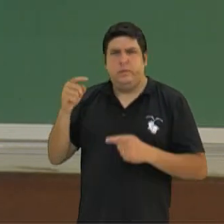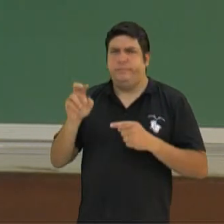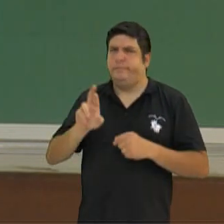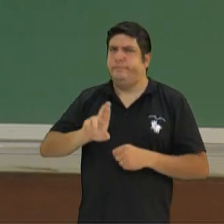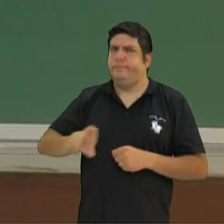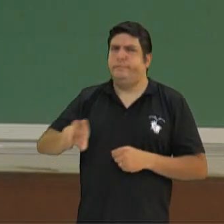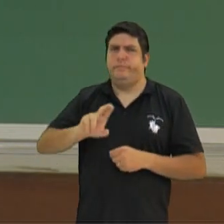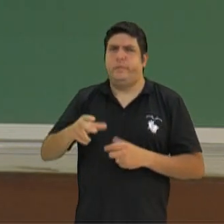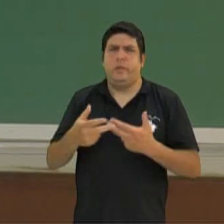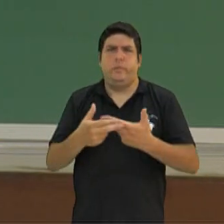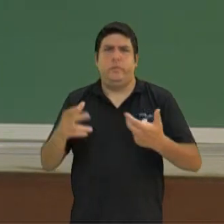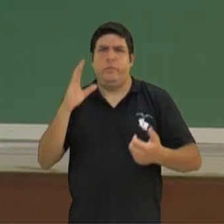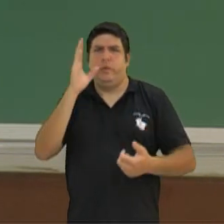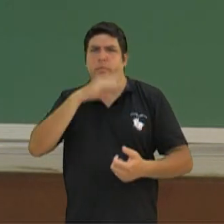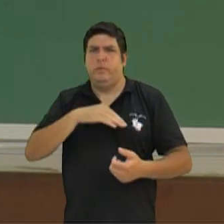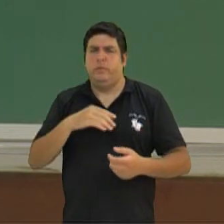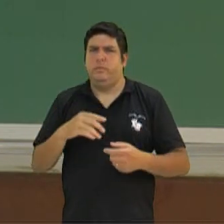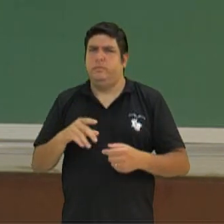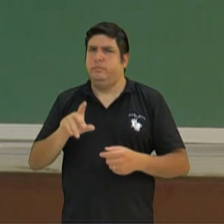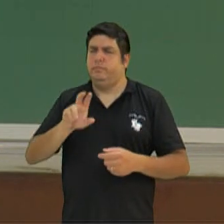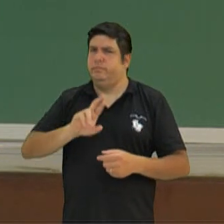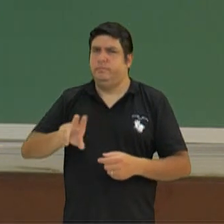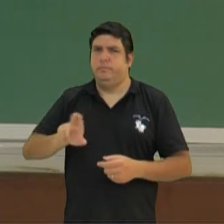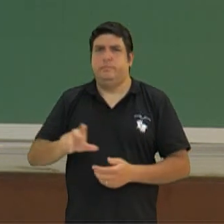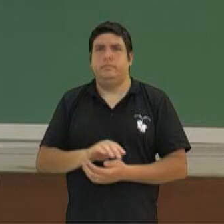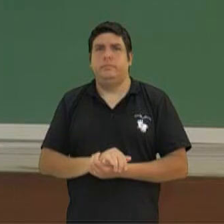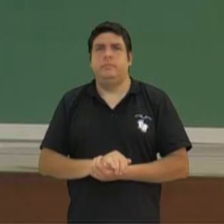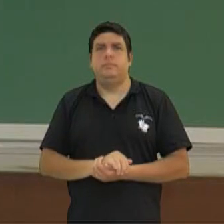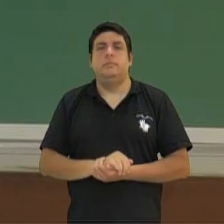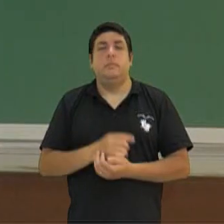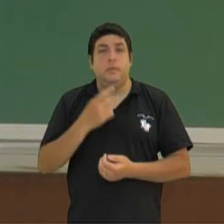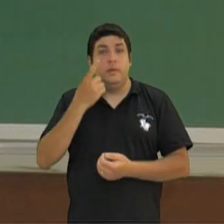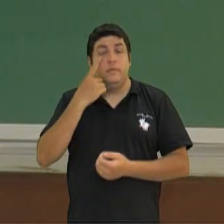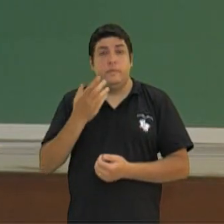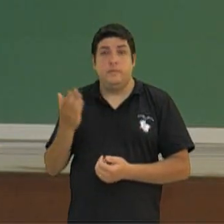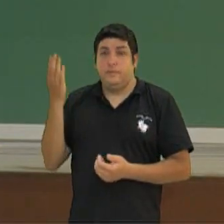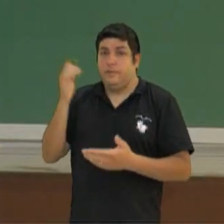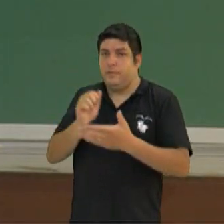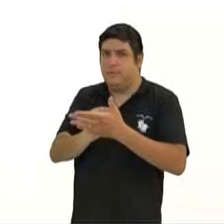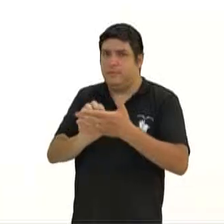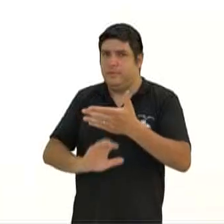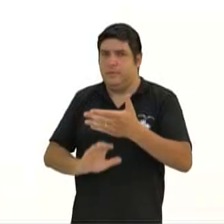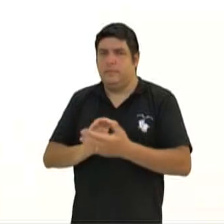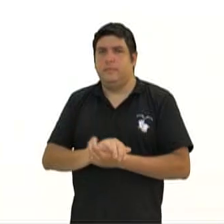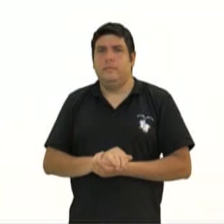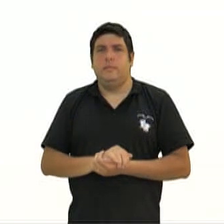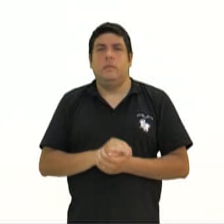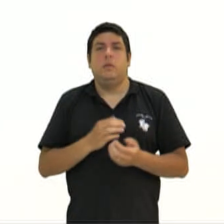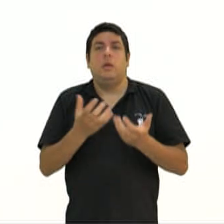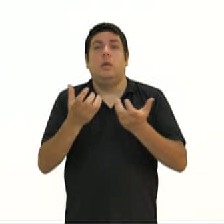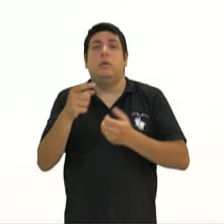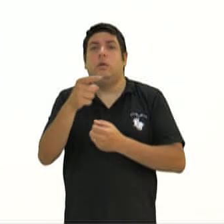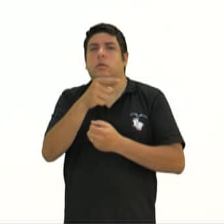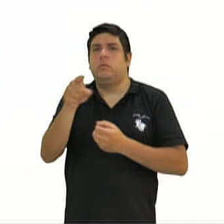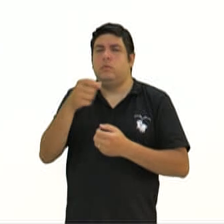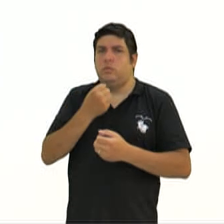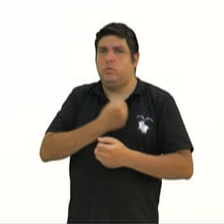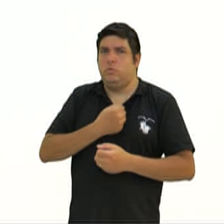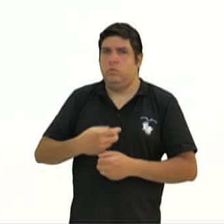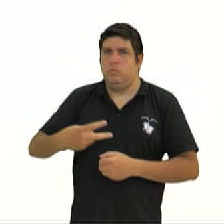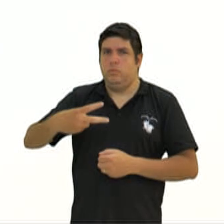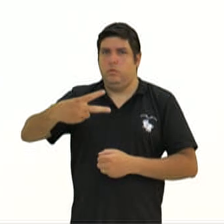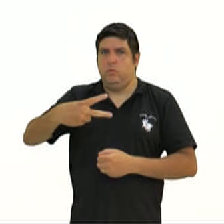coisa do mal. Muito pelo contrário. Quer ver? Dê uma olhada nessa atividade aqui, ó. Eu quero que vocês, na número 2,